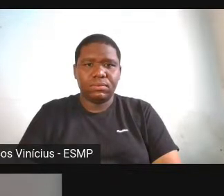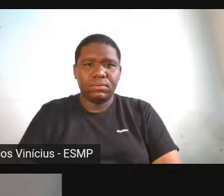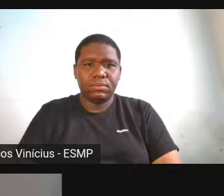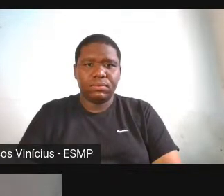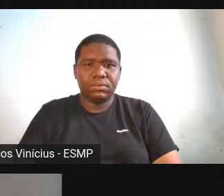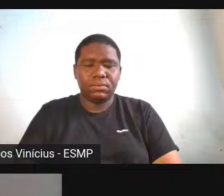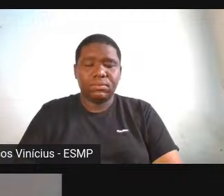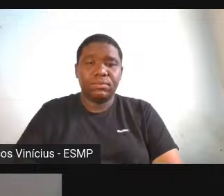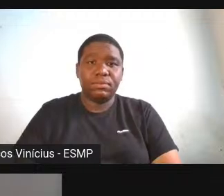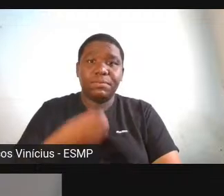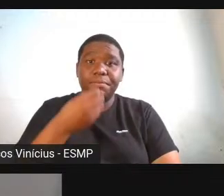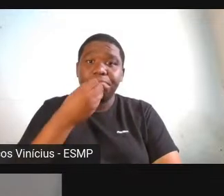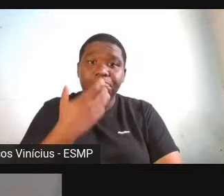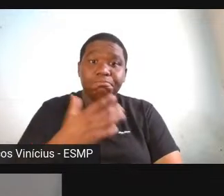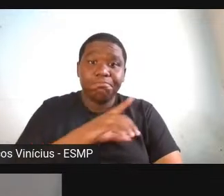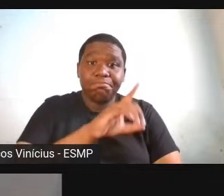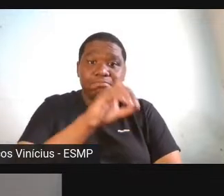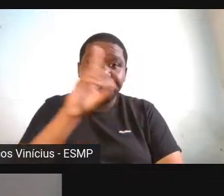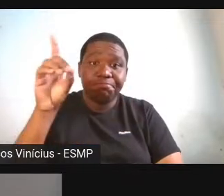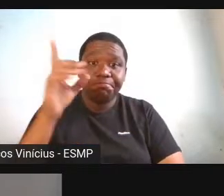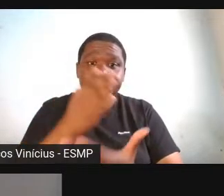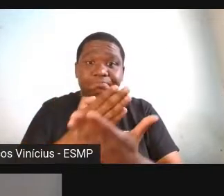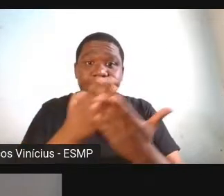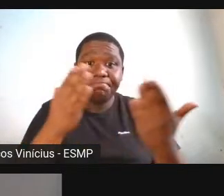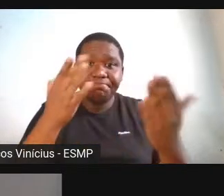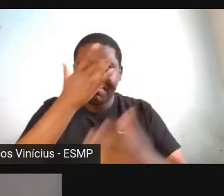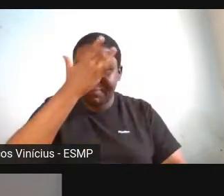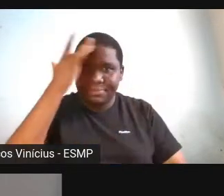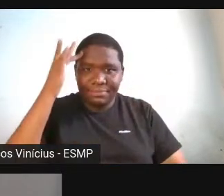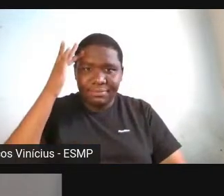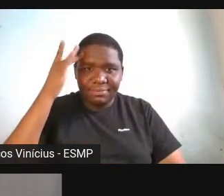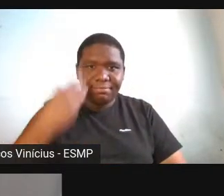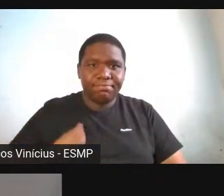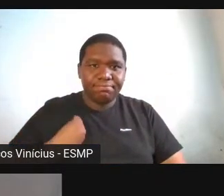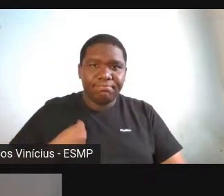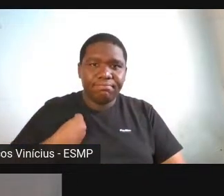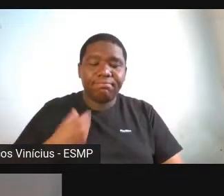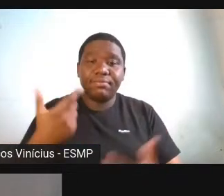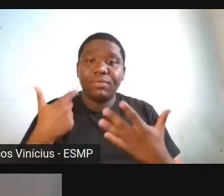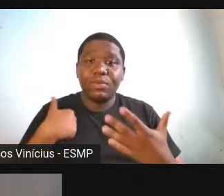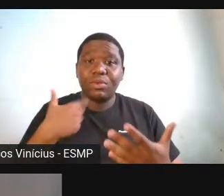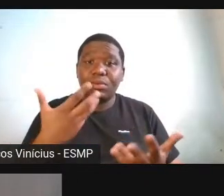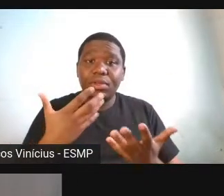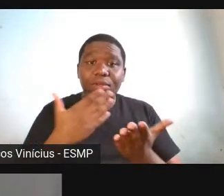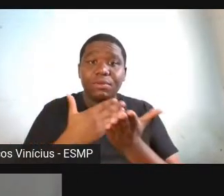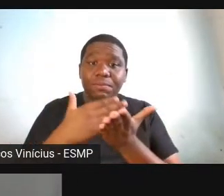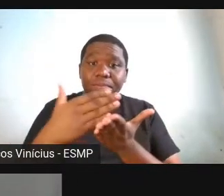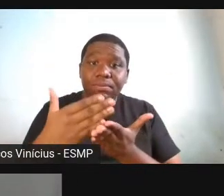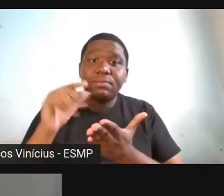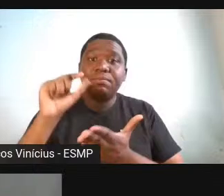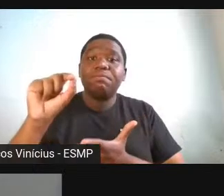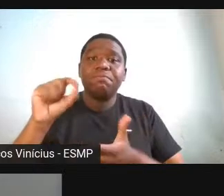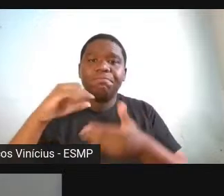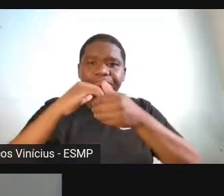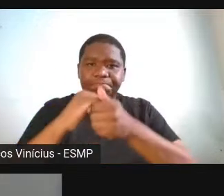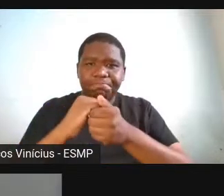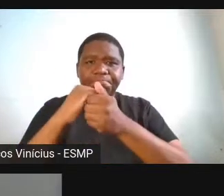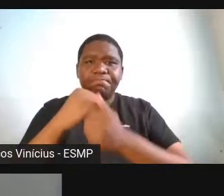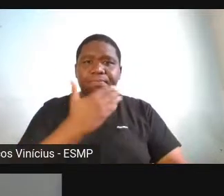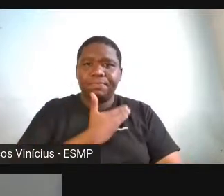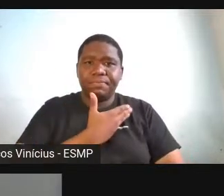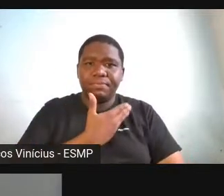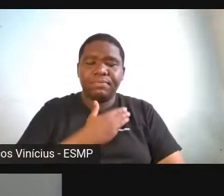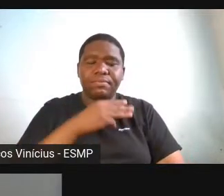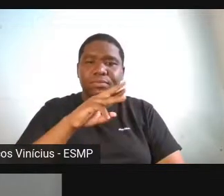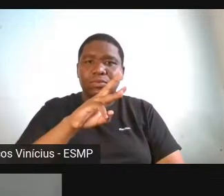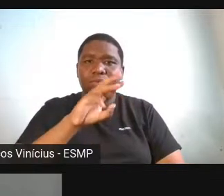Meu bom dia a todos e a todas. Quero inicialmente cumprimentar o colega doutor Werther